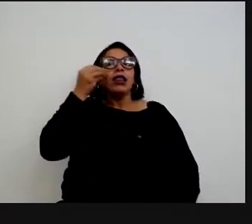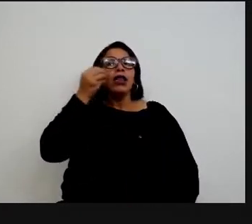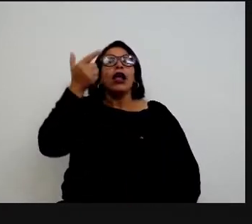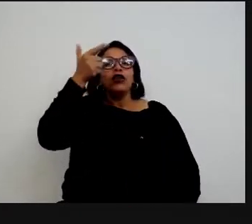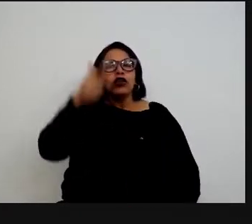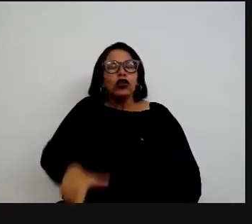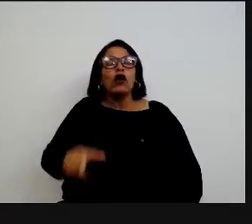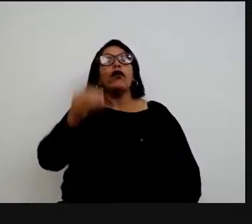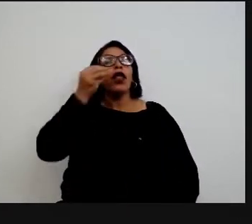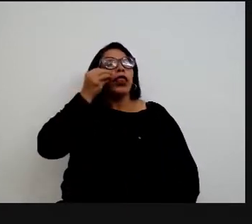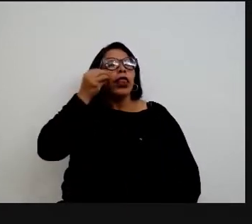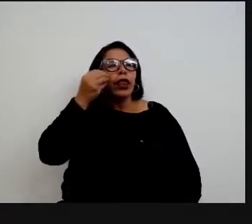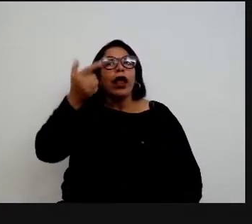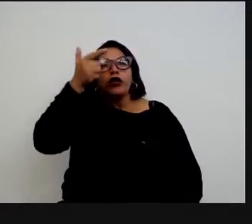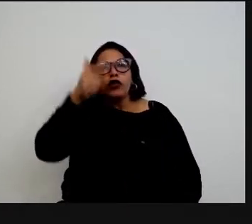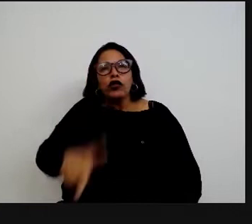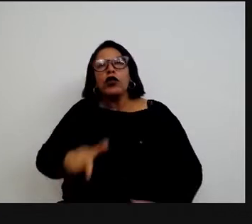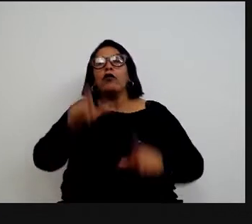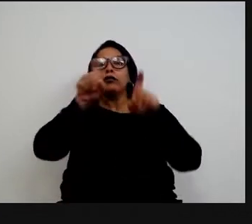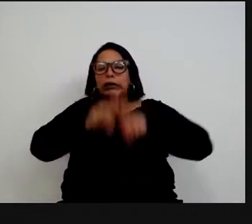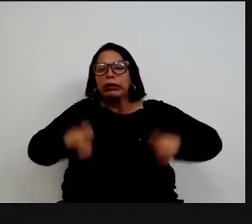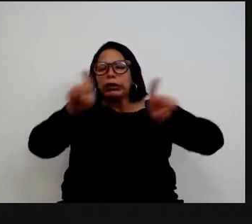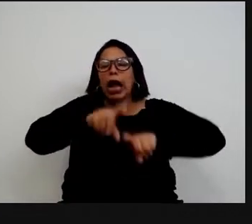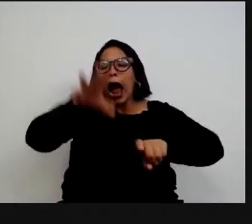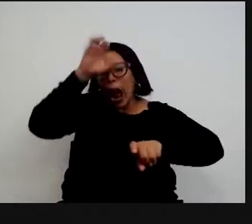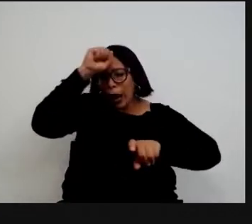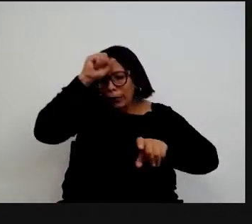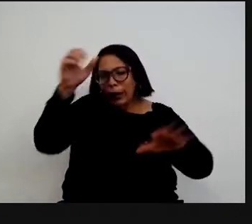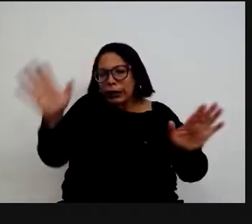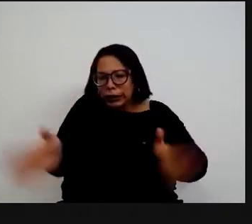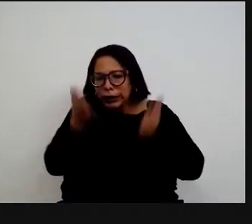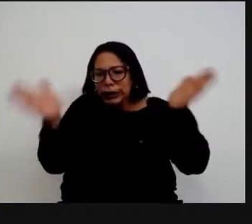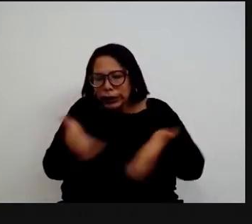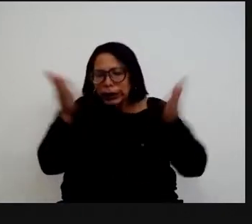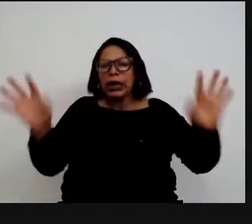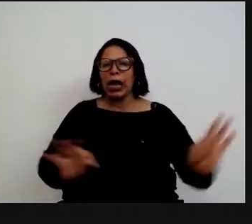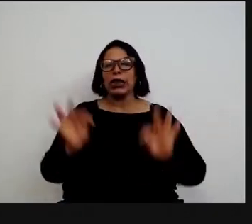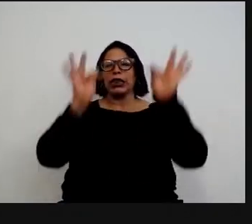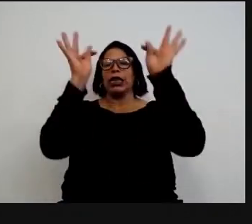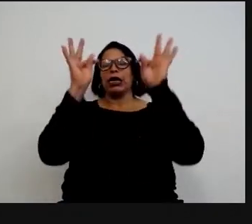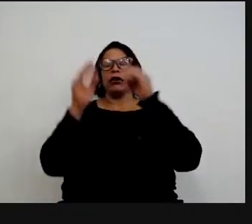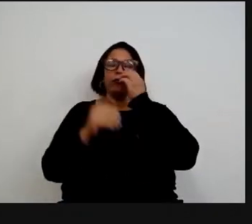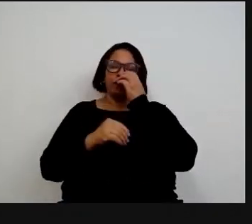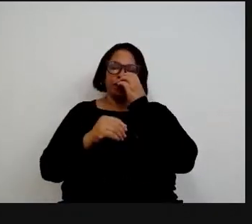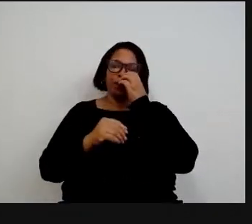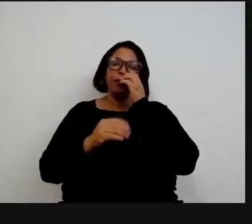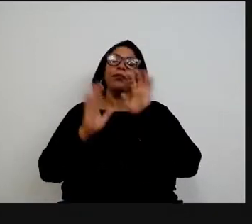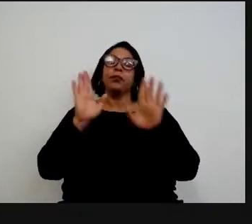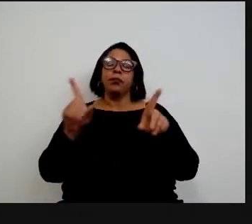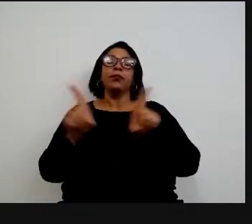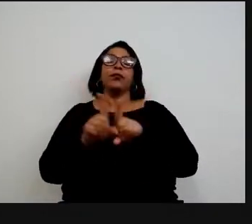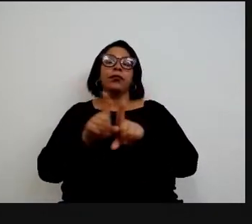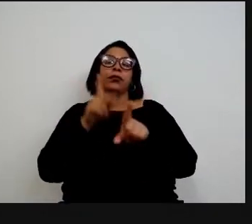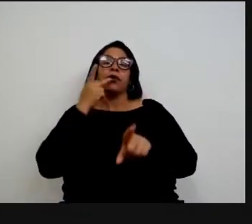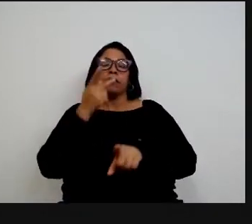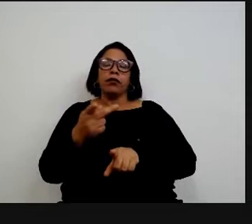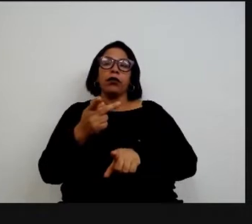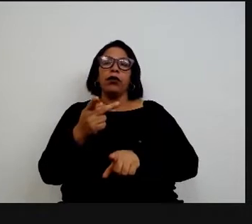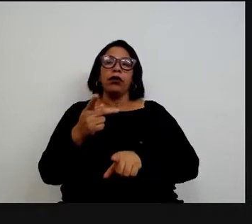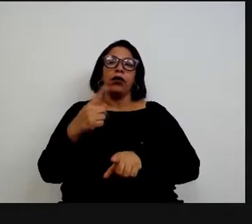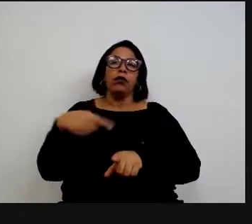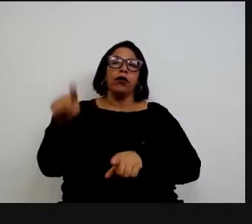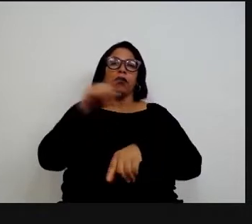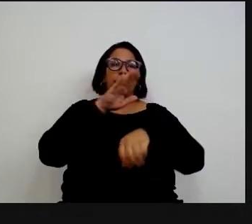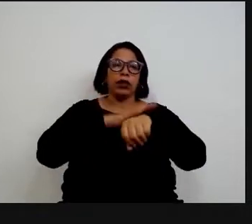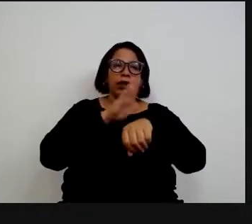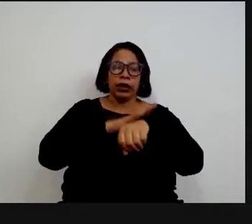mais um programa, vamos tentar com outro, vamos ver o que falta. Né? E também um outro fator, só para eu encerrar esse início aqui, que eu acho que nós vamos ter